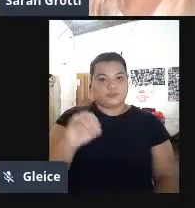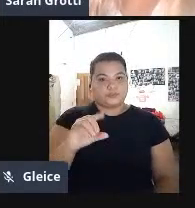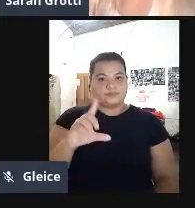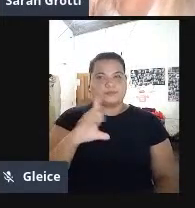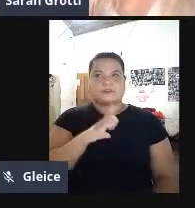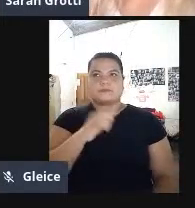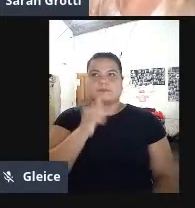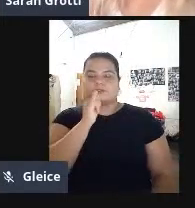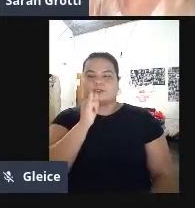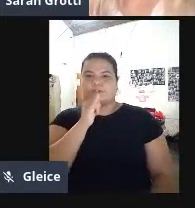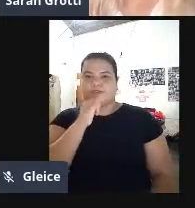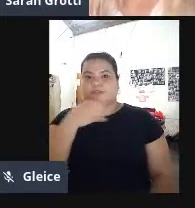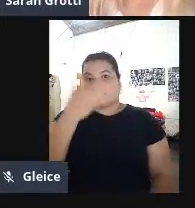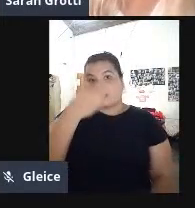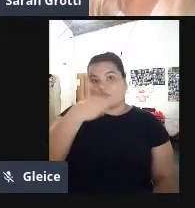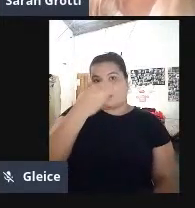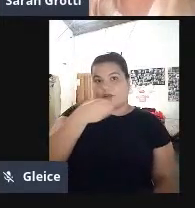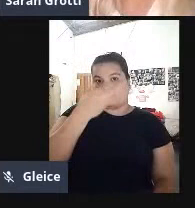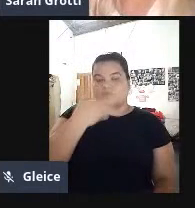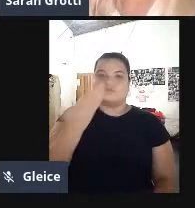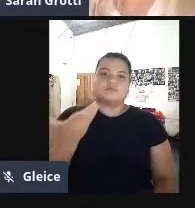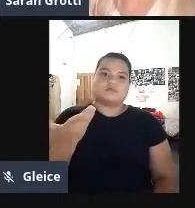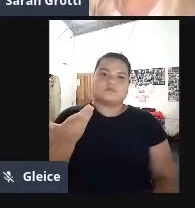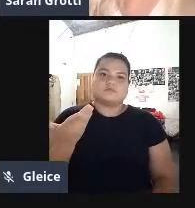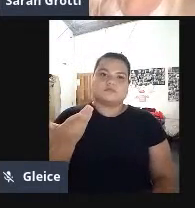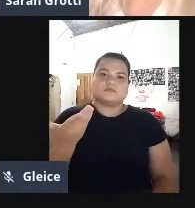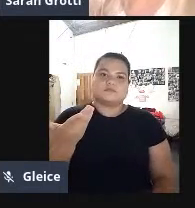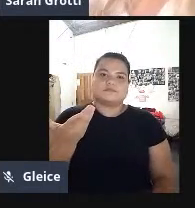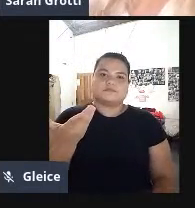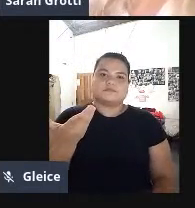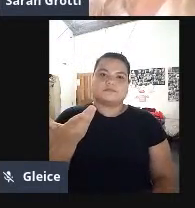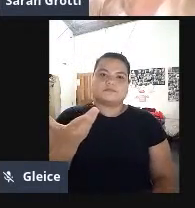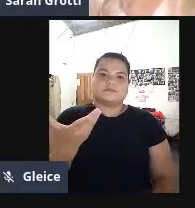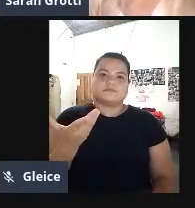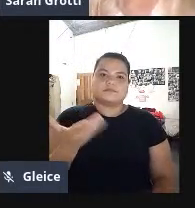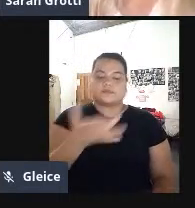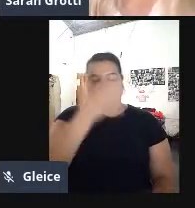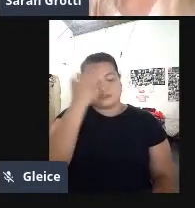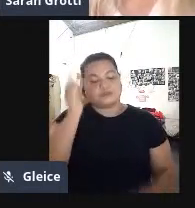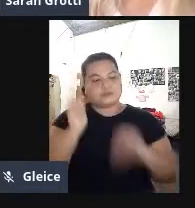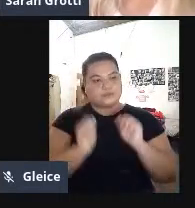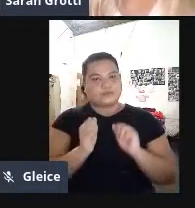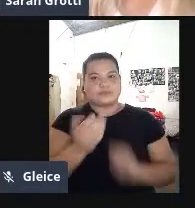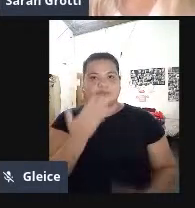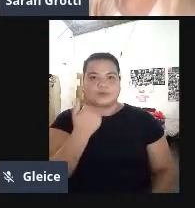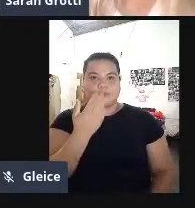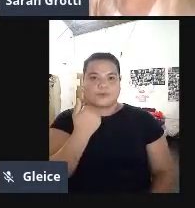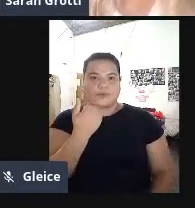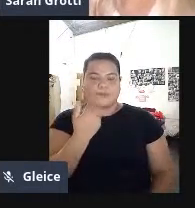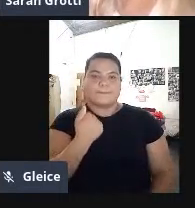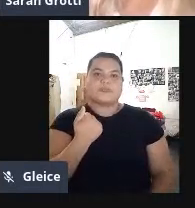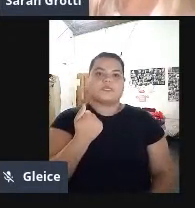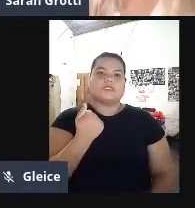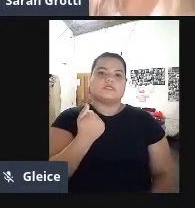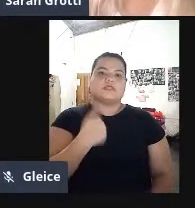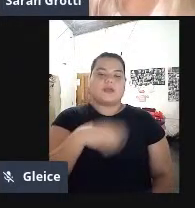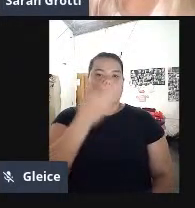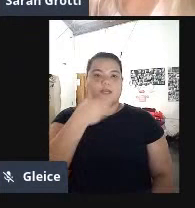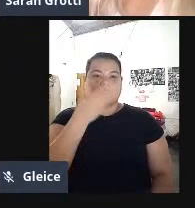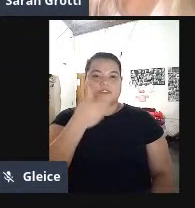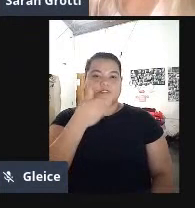pera. Então, falar para o paciente ingerir também uma maçã, uma pera depois do almoço ou jantar,